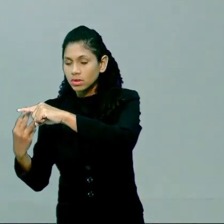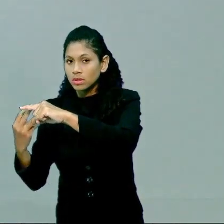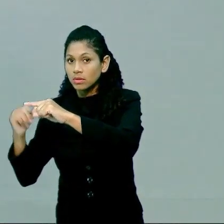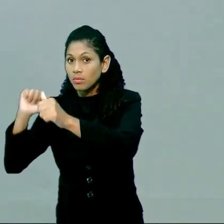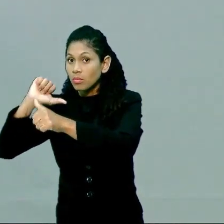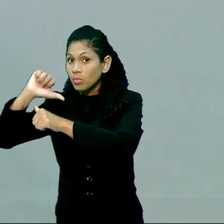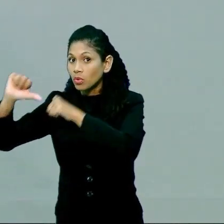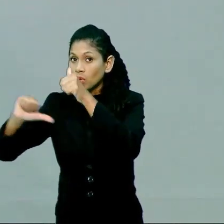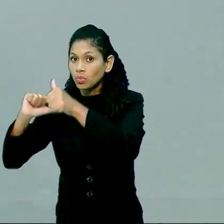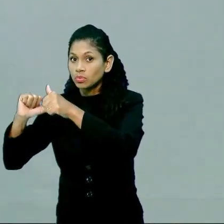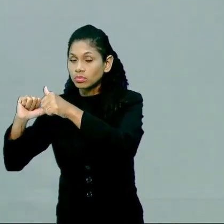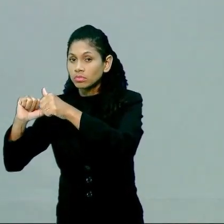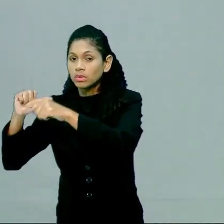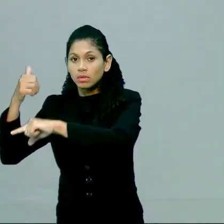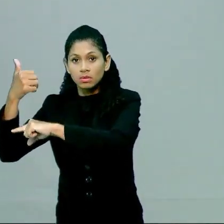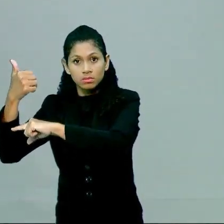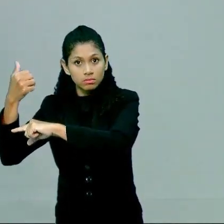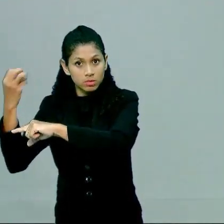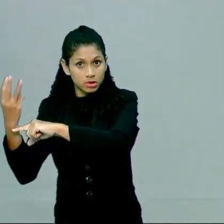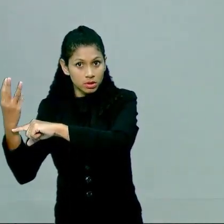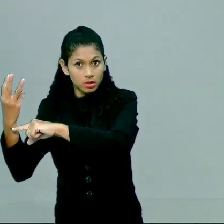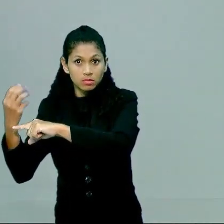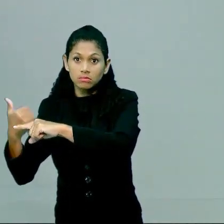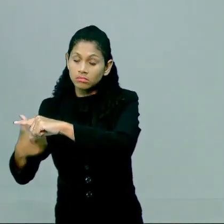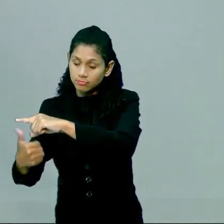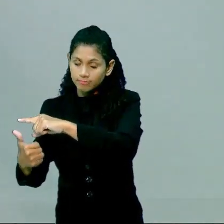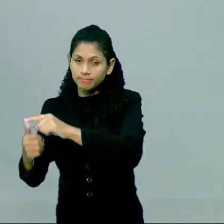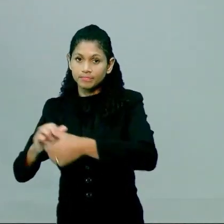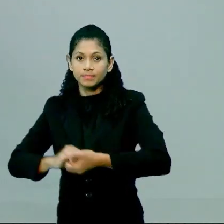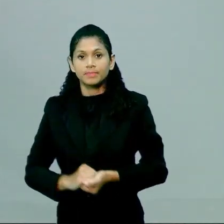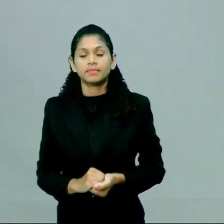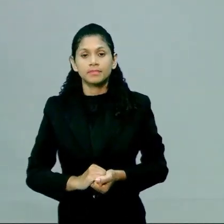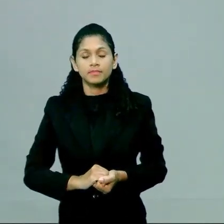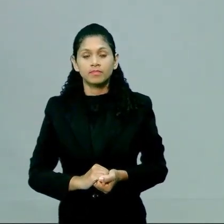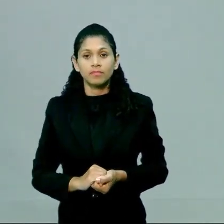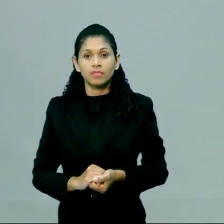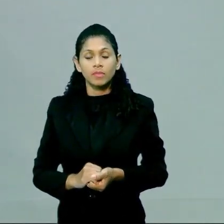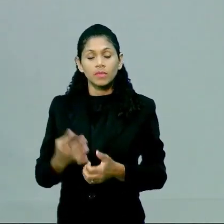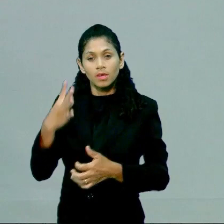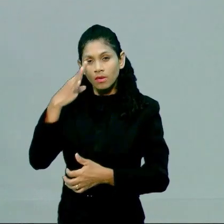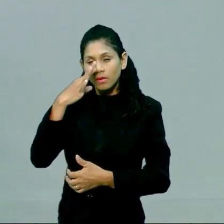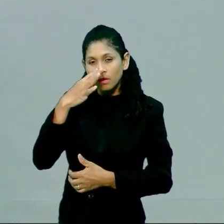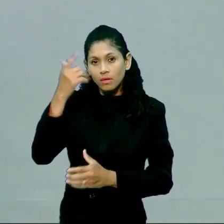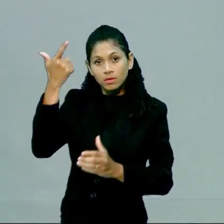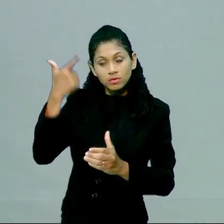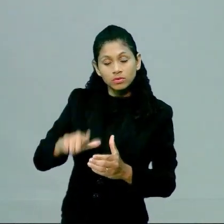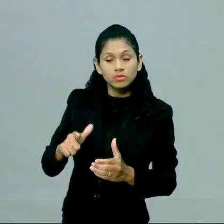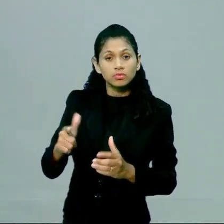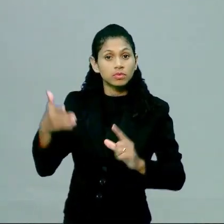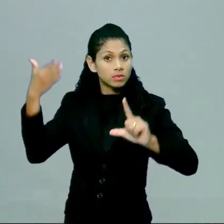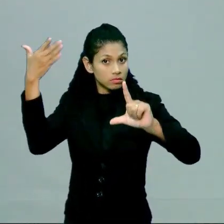bem? Pessoal, essa foi a nossa aula de hoje. Para rever essa aula e